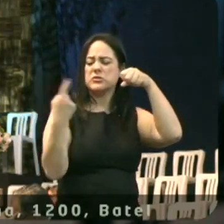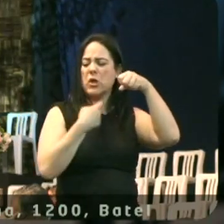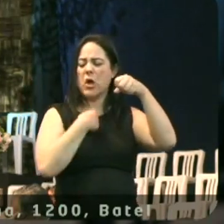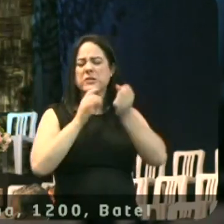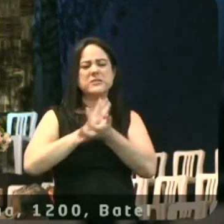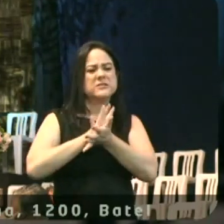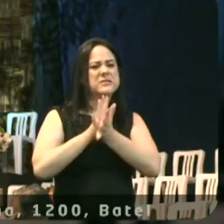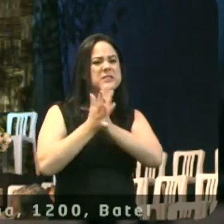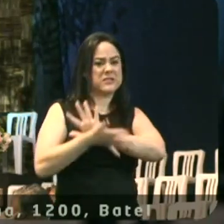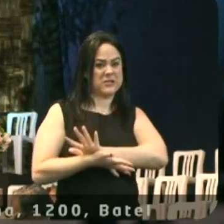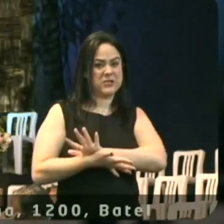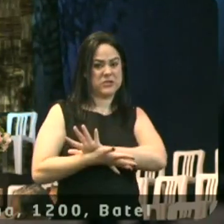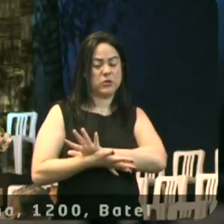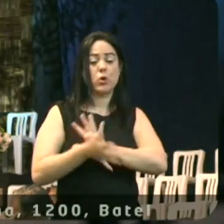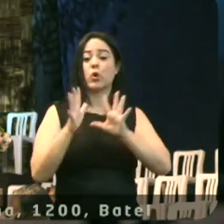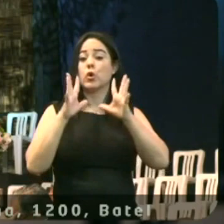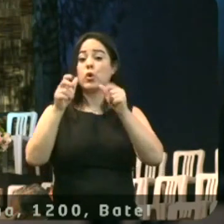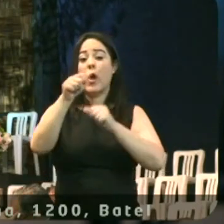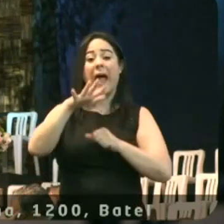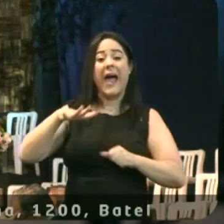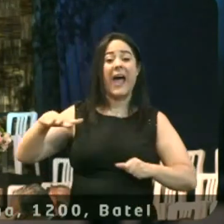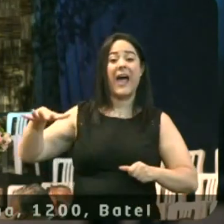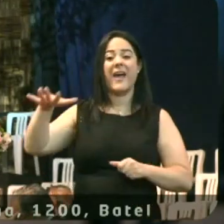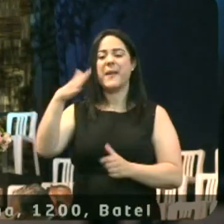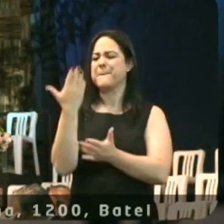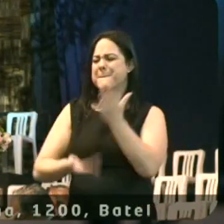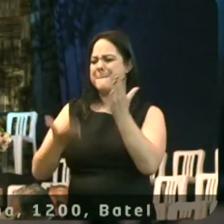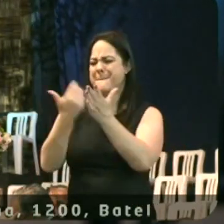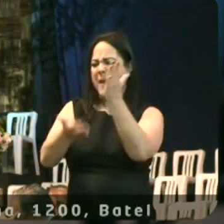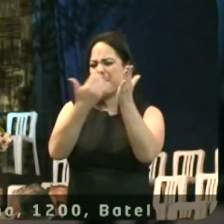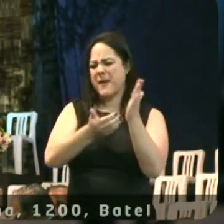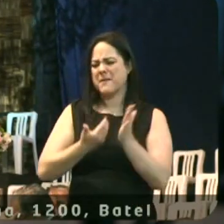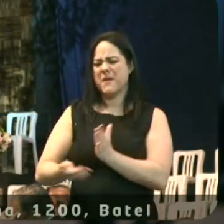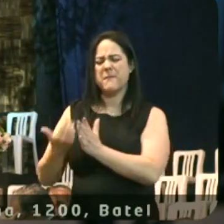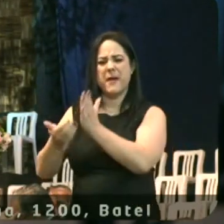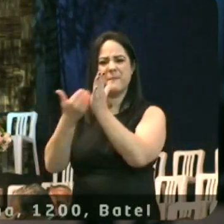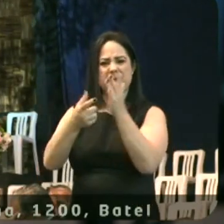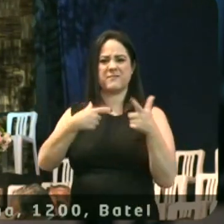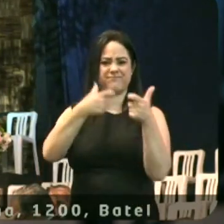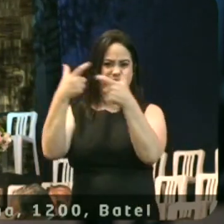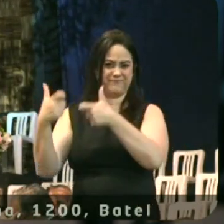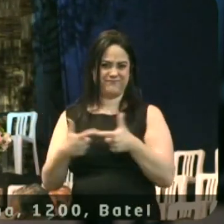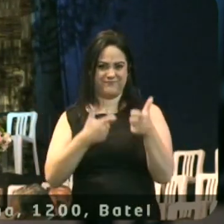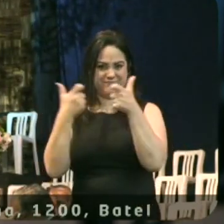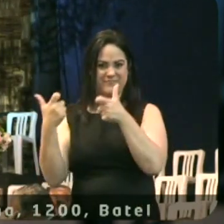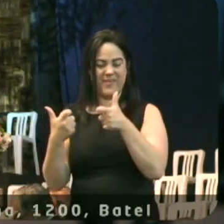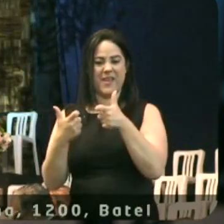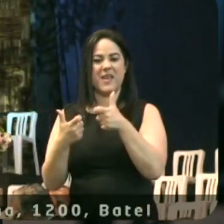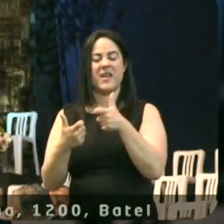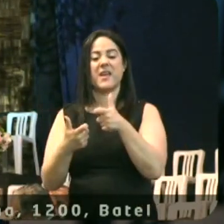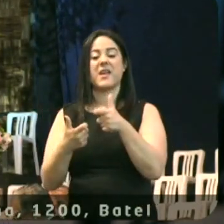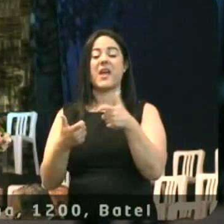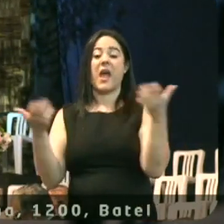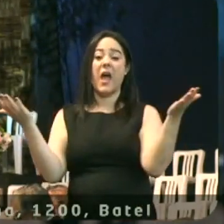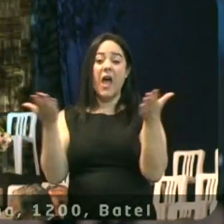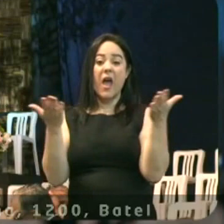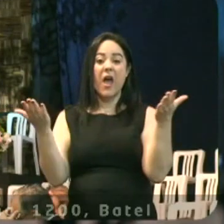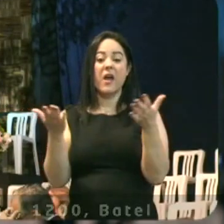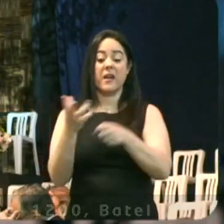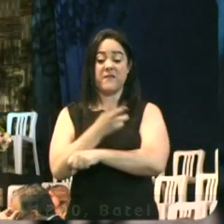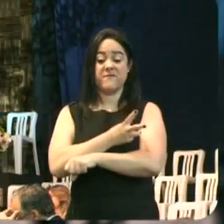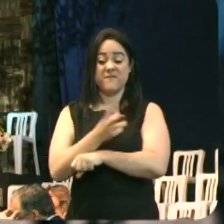porque todas as outras áreas eles tinham perdido a batalha. E eles vão vencer essa batalha por